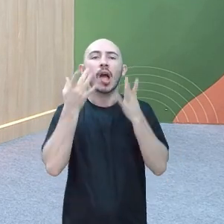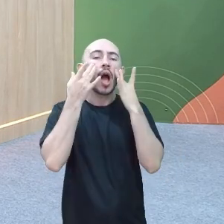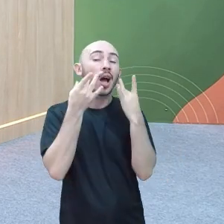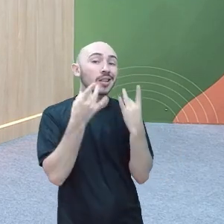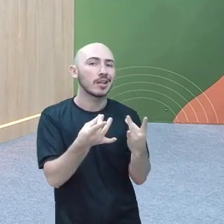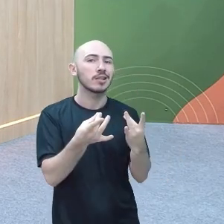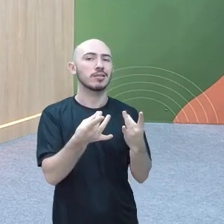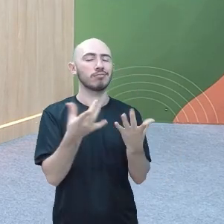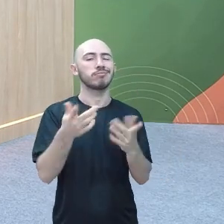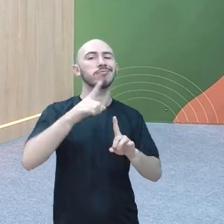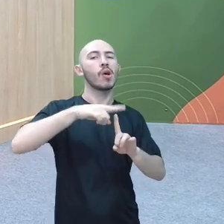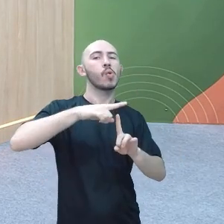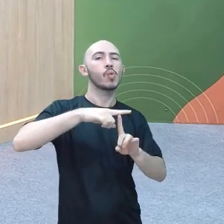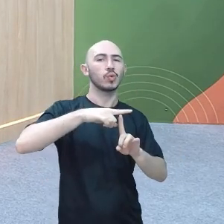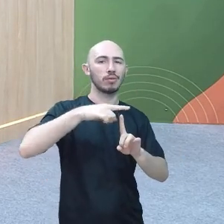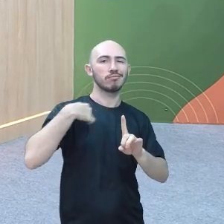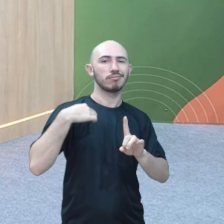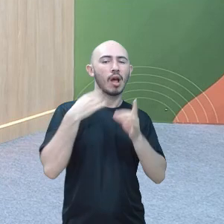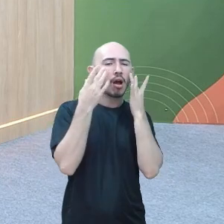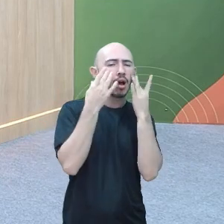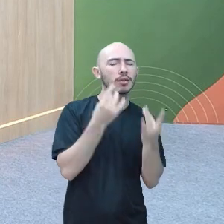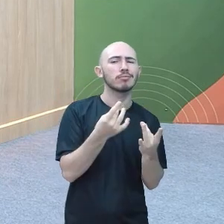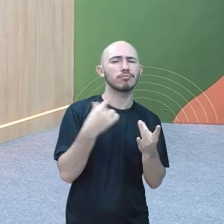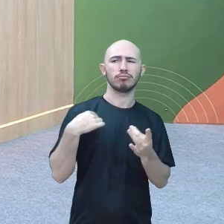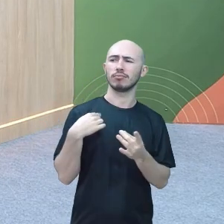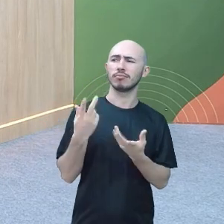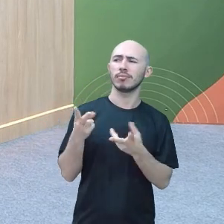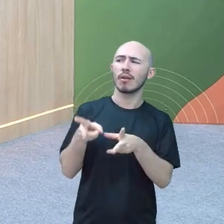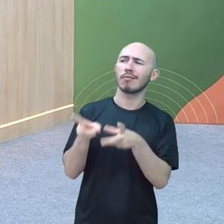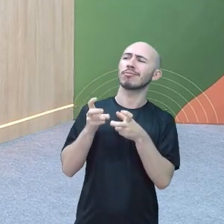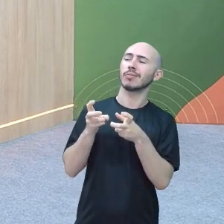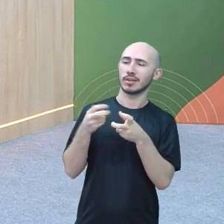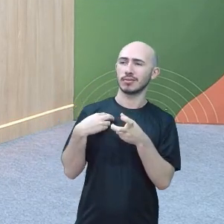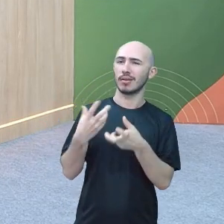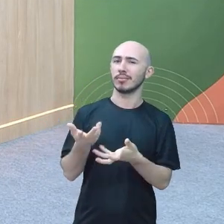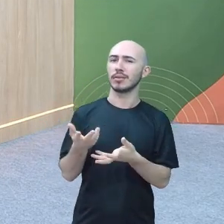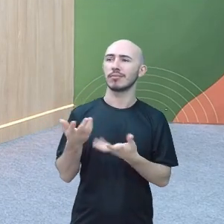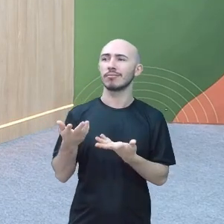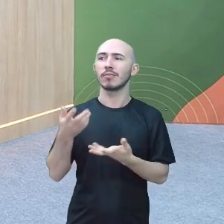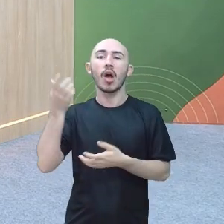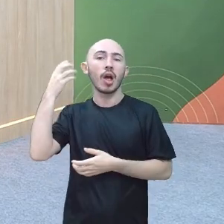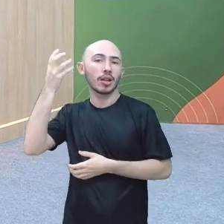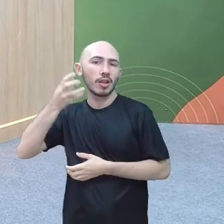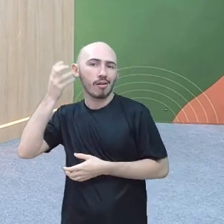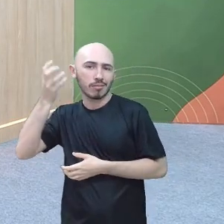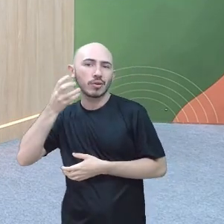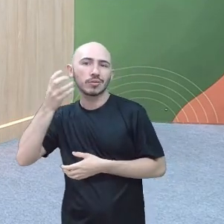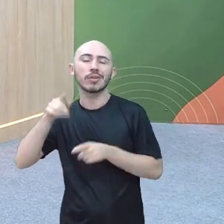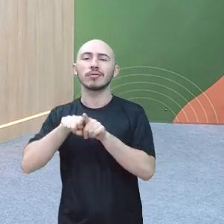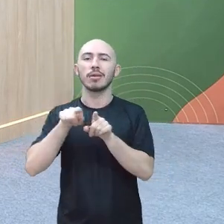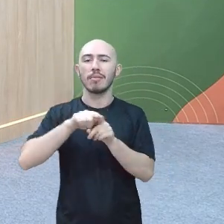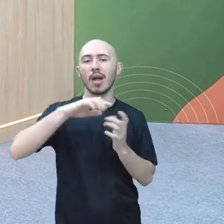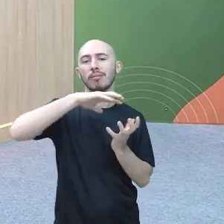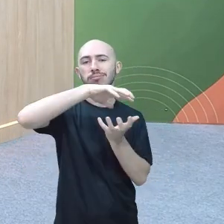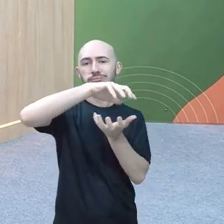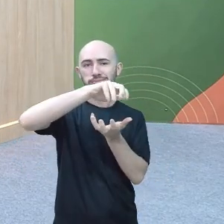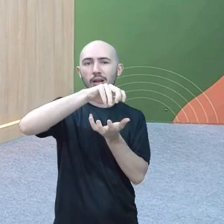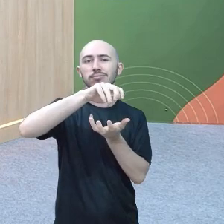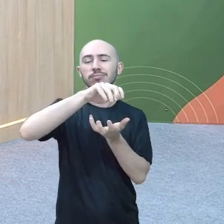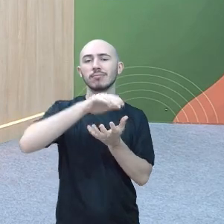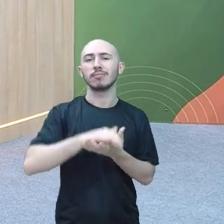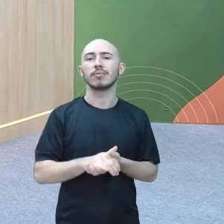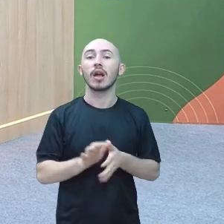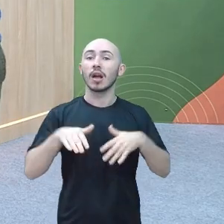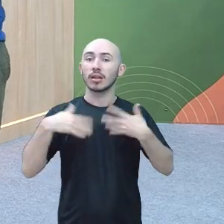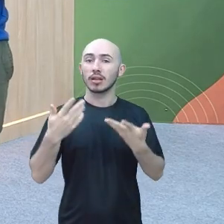esse estilo, né? A essa influência da música ocidental lá no seu país, né? E aí